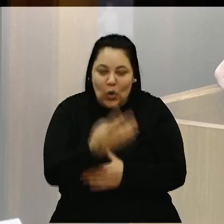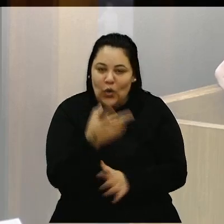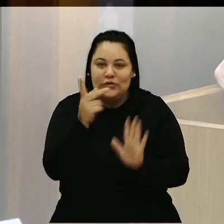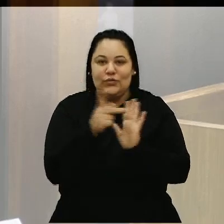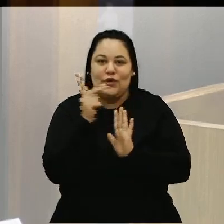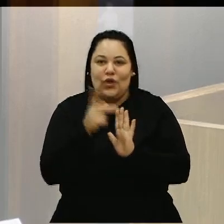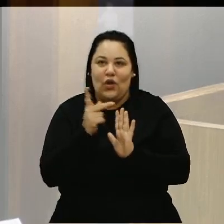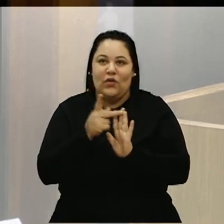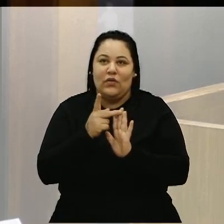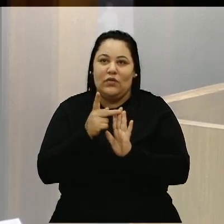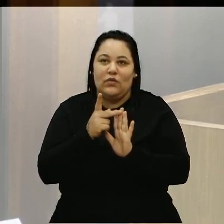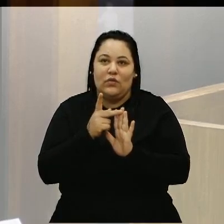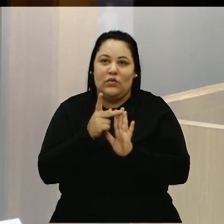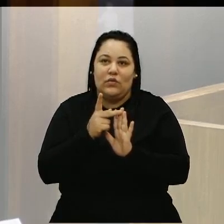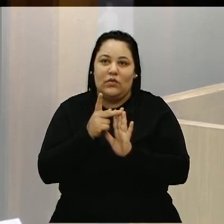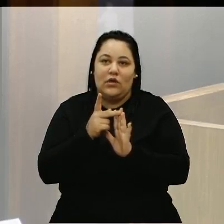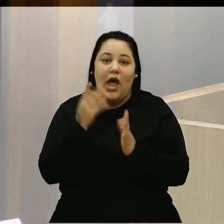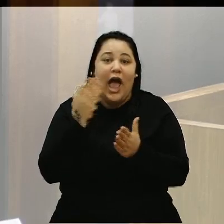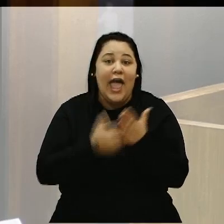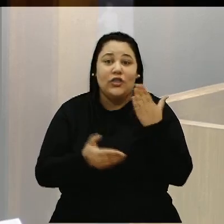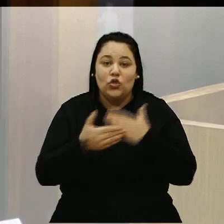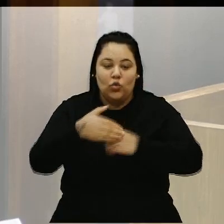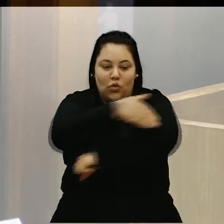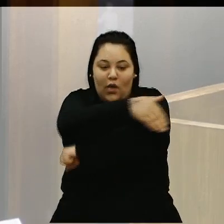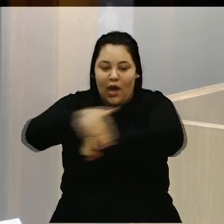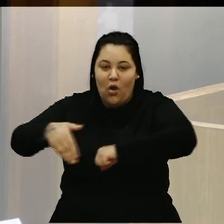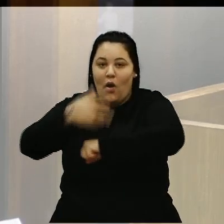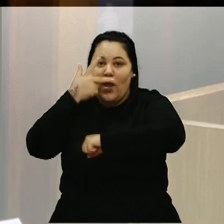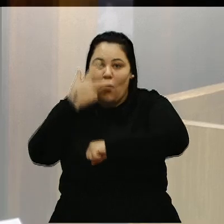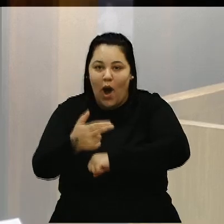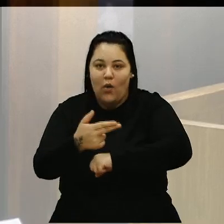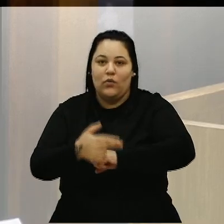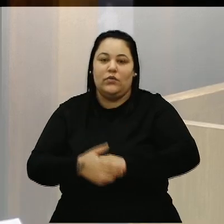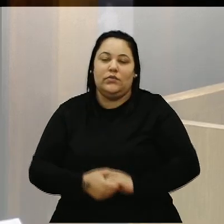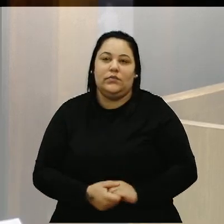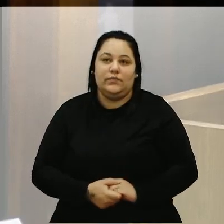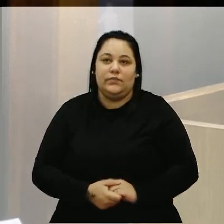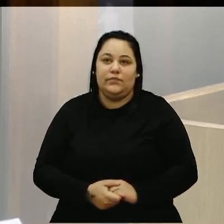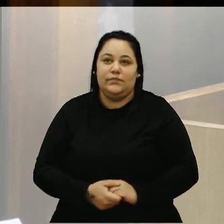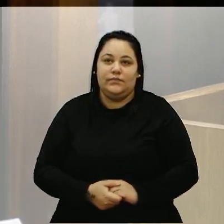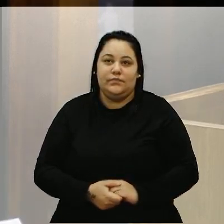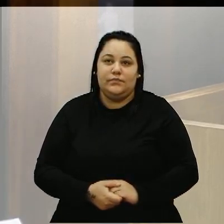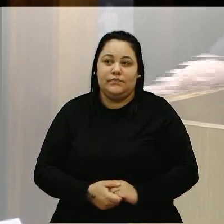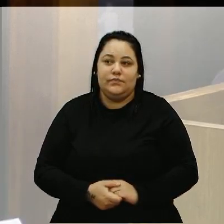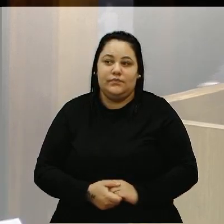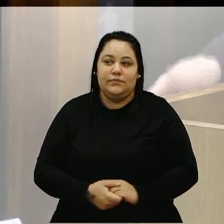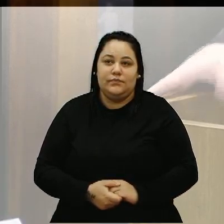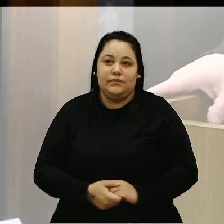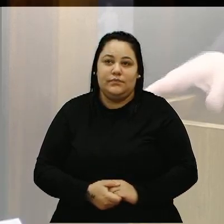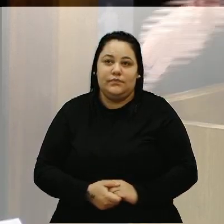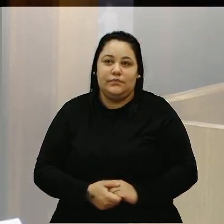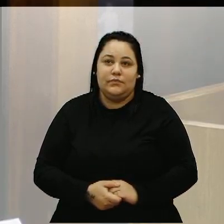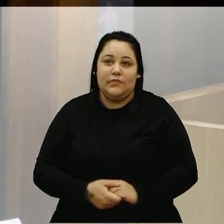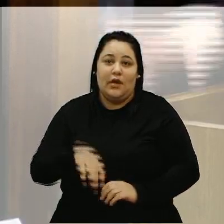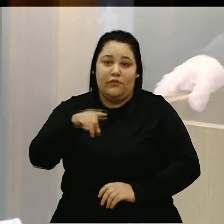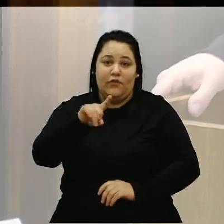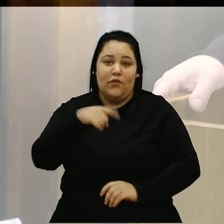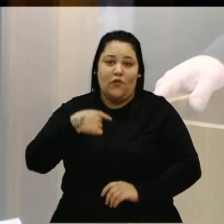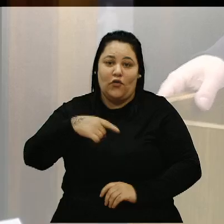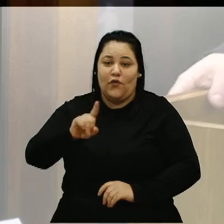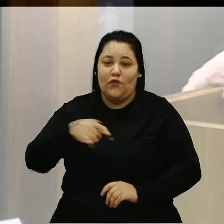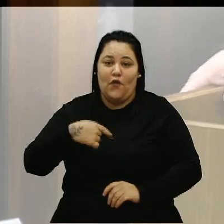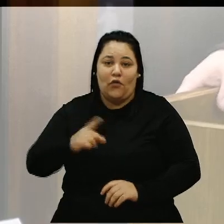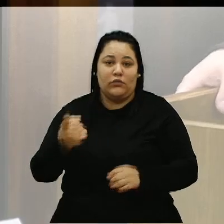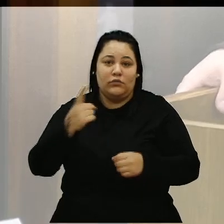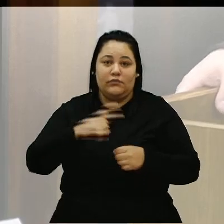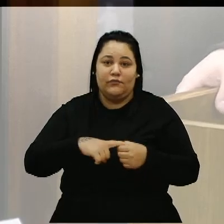indicação. Cara, tudo na mesma rua. Aí eles vão lá 14 vezes. E aí vão lá 14 vezes, vereadora Gladys. É a única